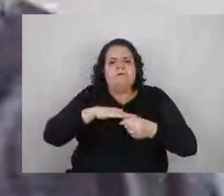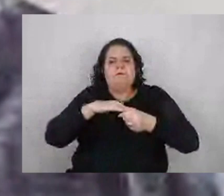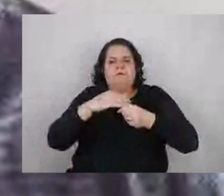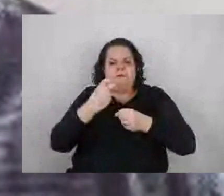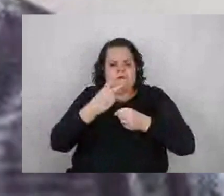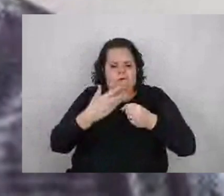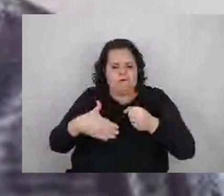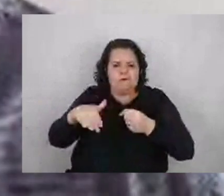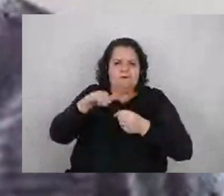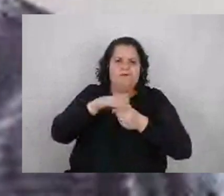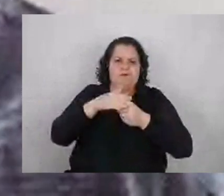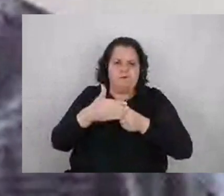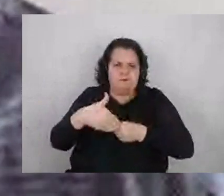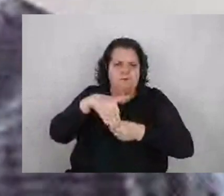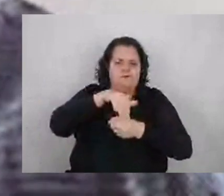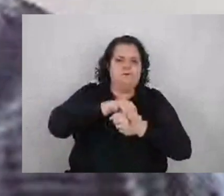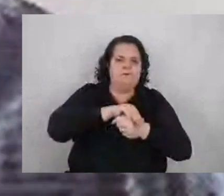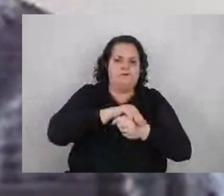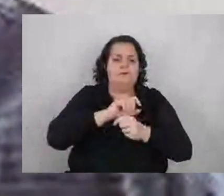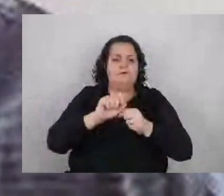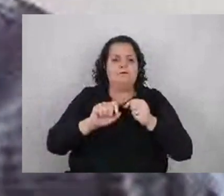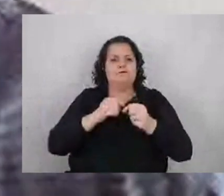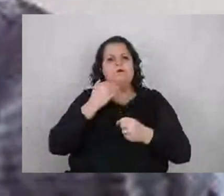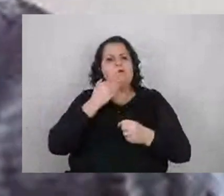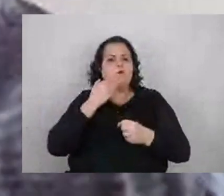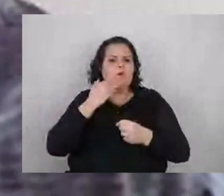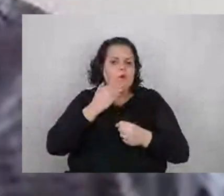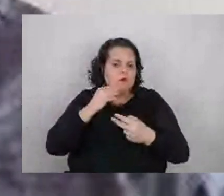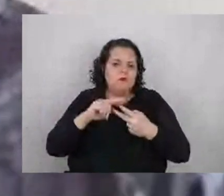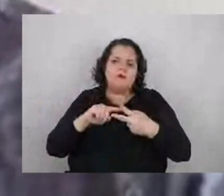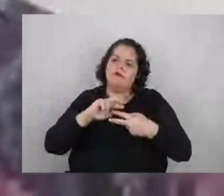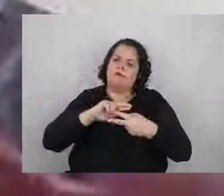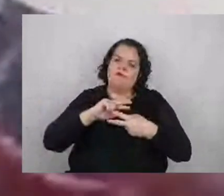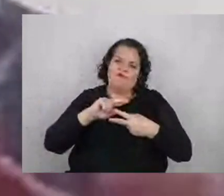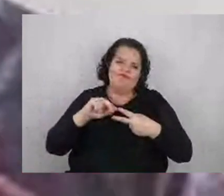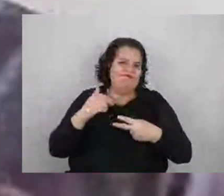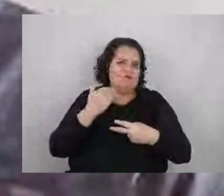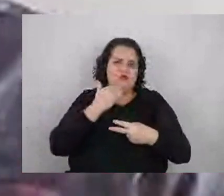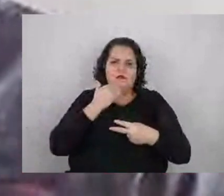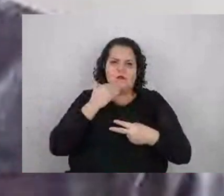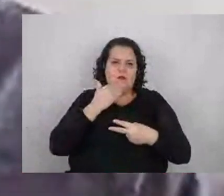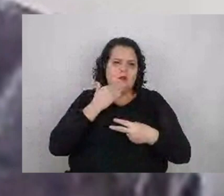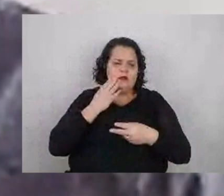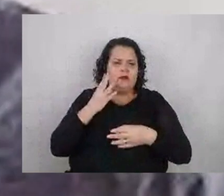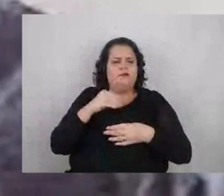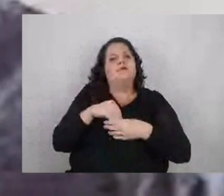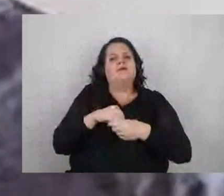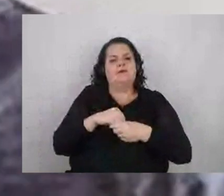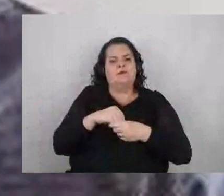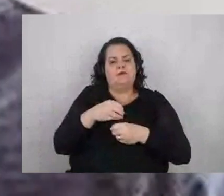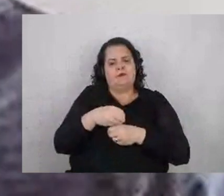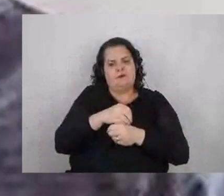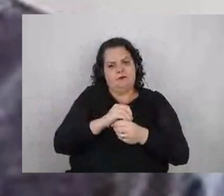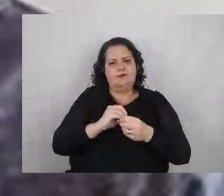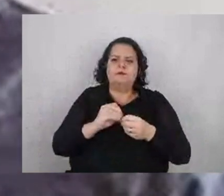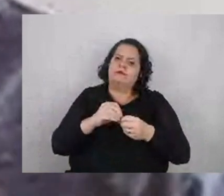ser degradado, proteínas mal formadas, organelas disfuncionais, são carregadas para dentro dos autofagossomos, em que